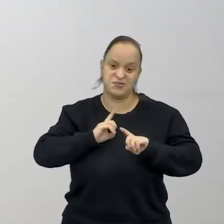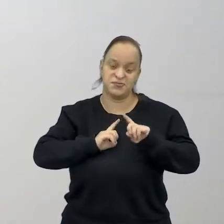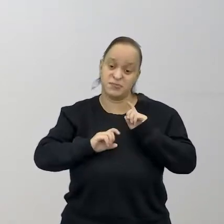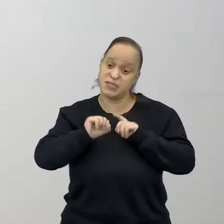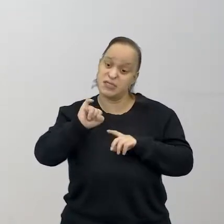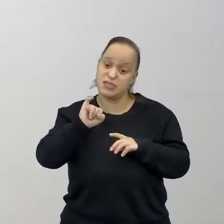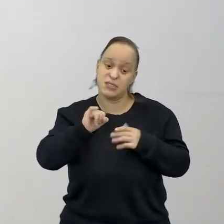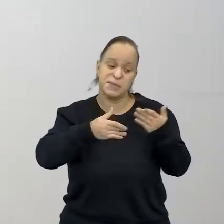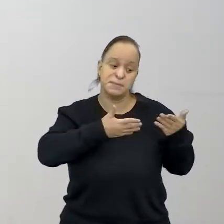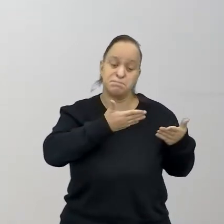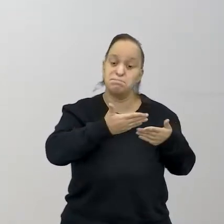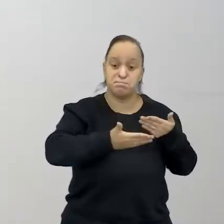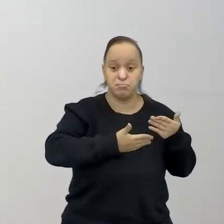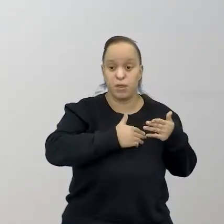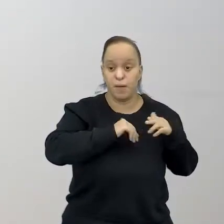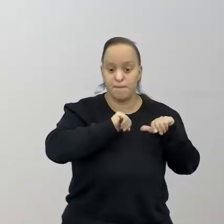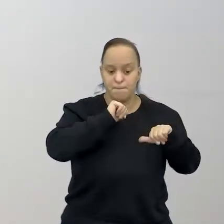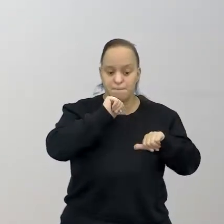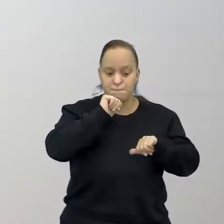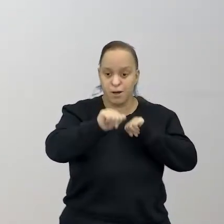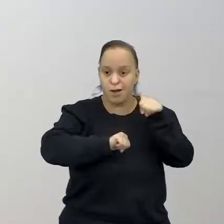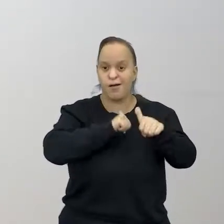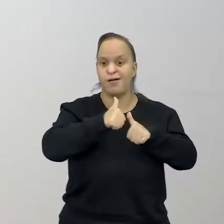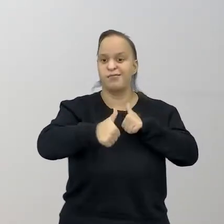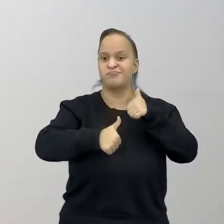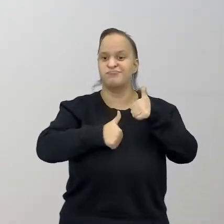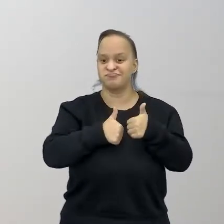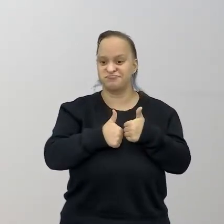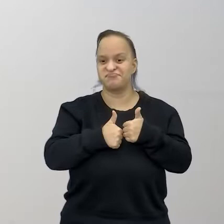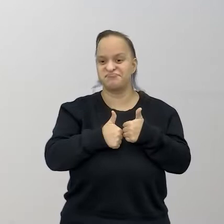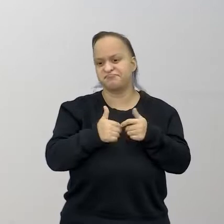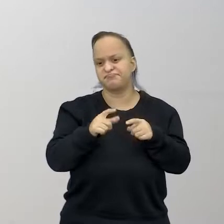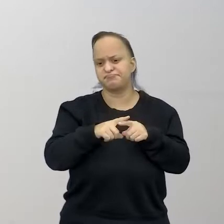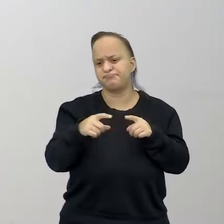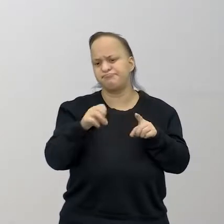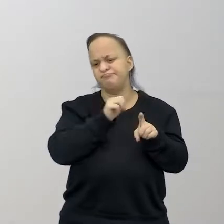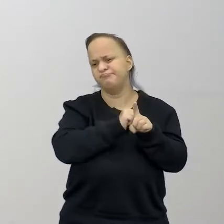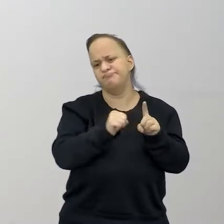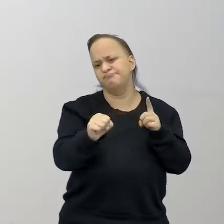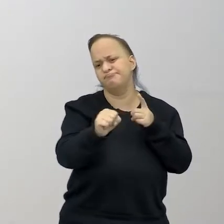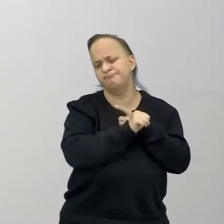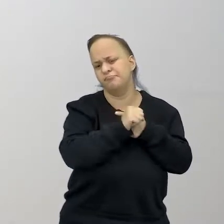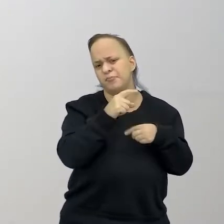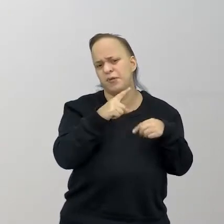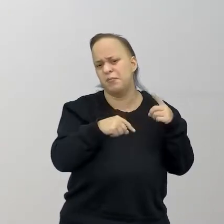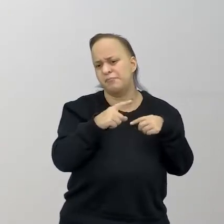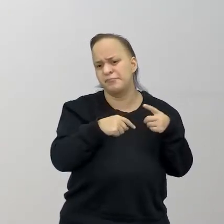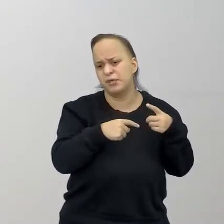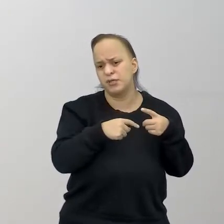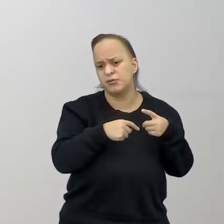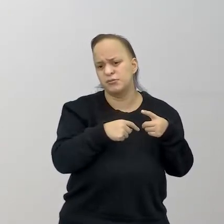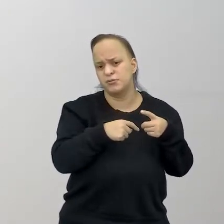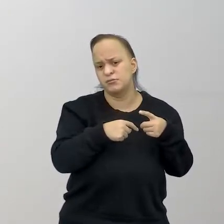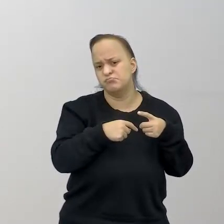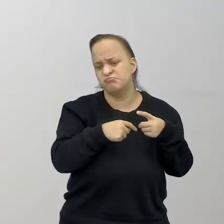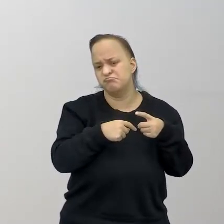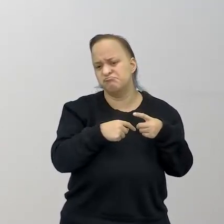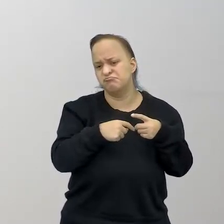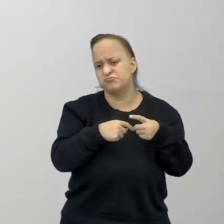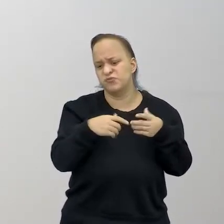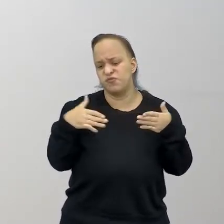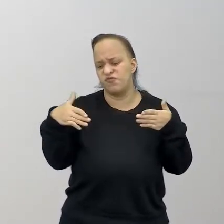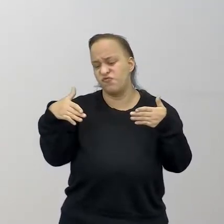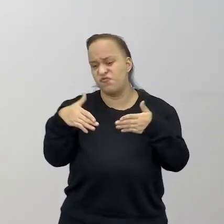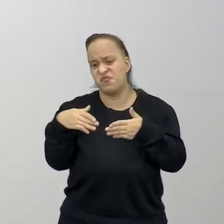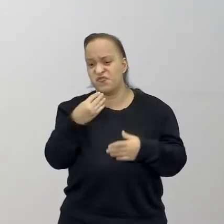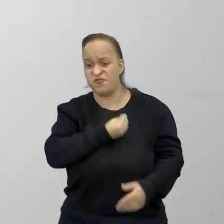reversível. Mas existem fatores que são sociais e não tem nada a ver com uma coisa que está acontecendo na sua vida em específico, mas está acontecendo